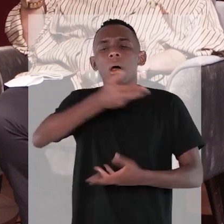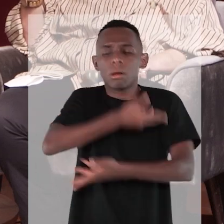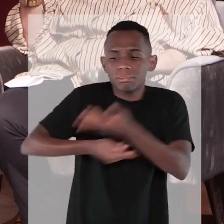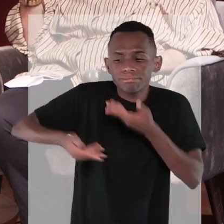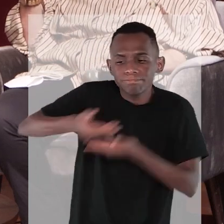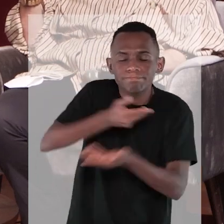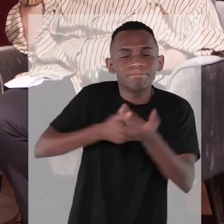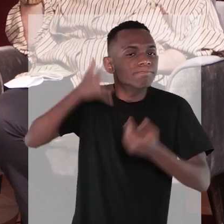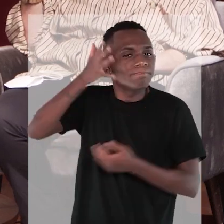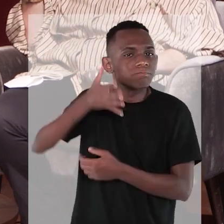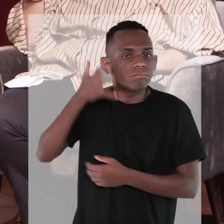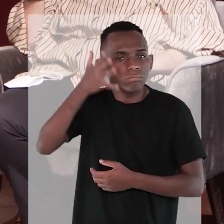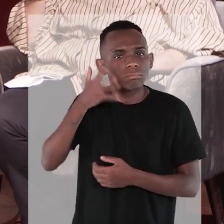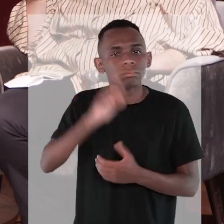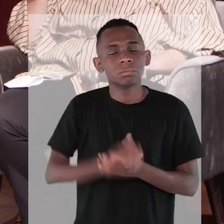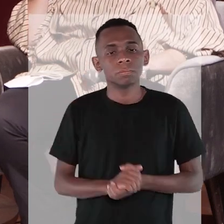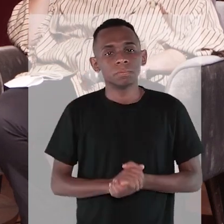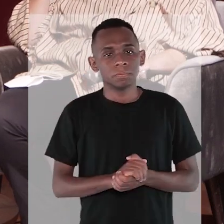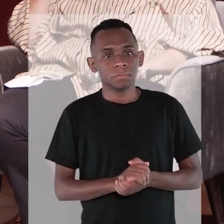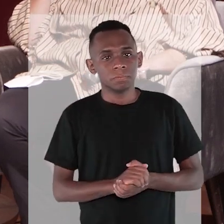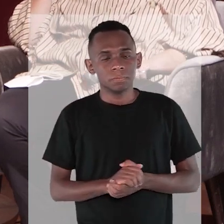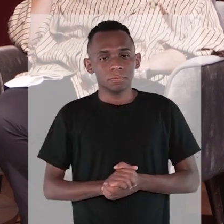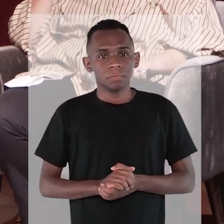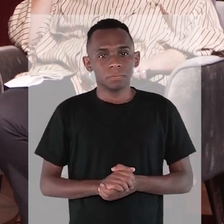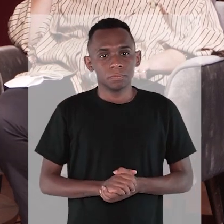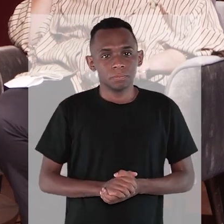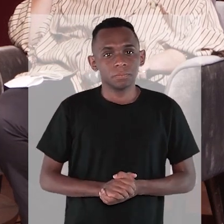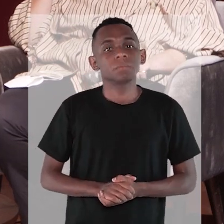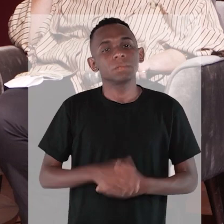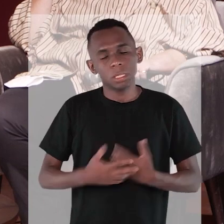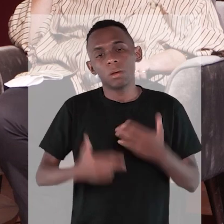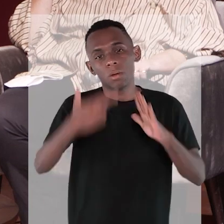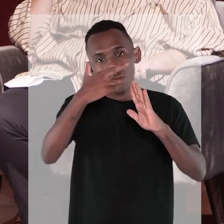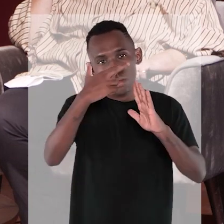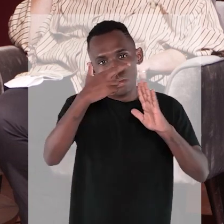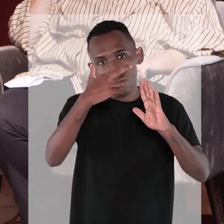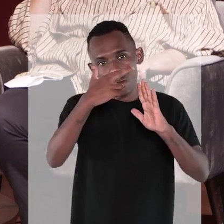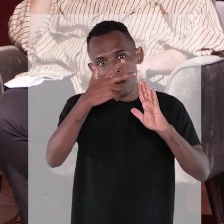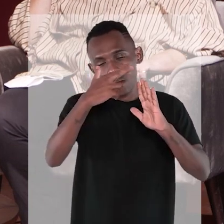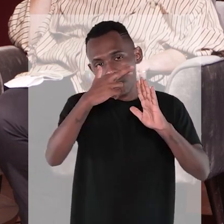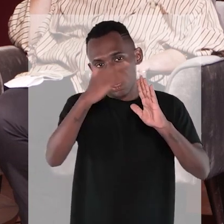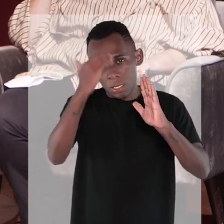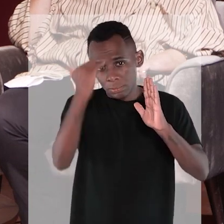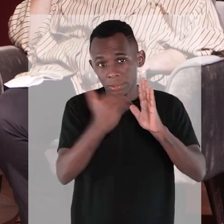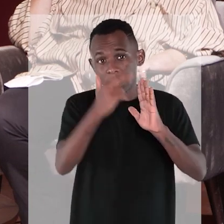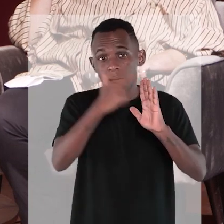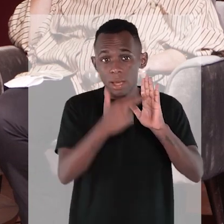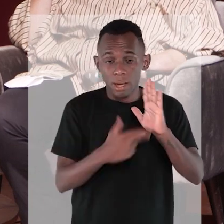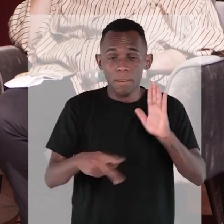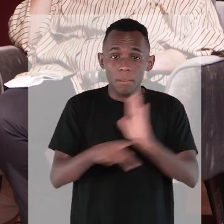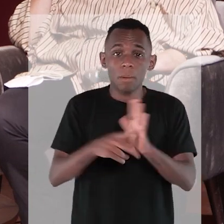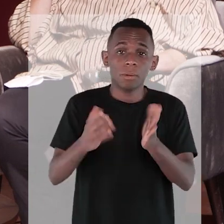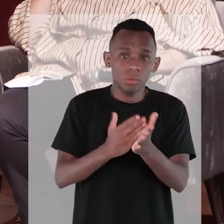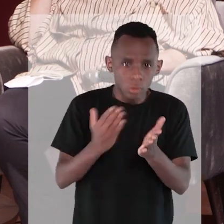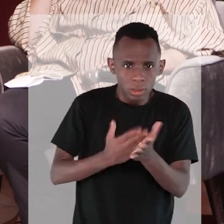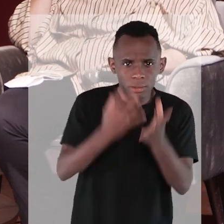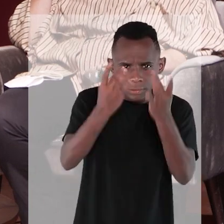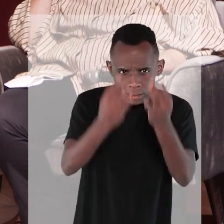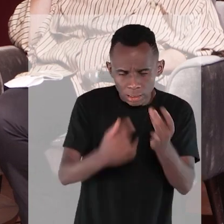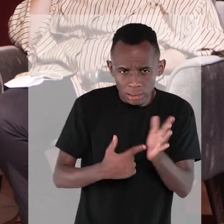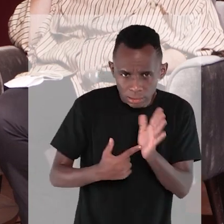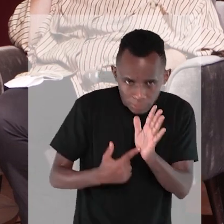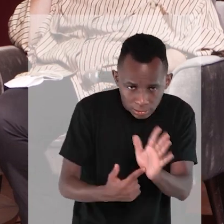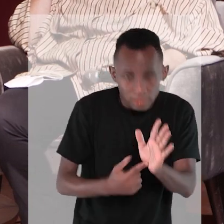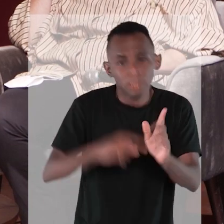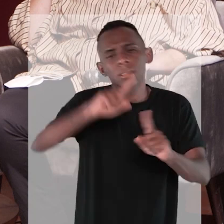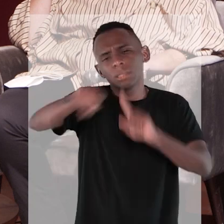vamos, né, seguir um pouco, né, a dinâmica do livro, conversar um pouco e depois, claro, conversar com